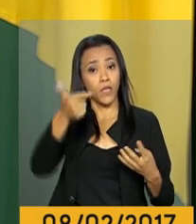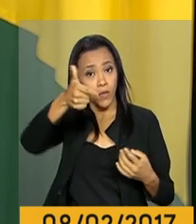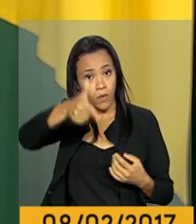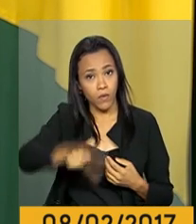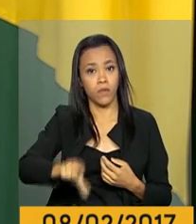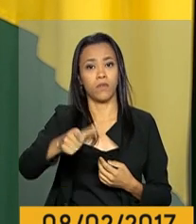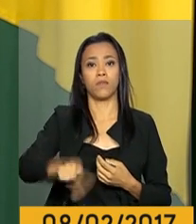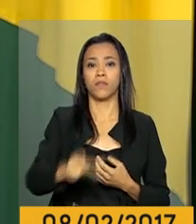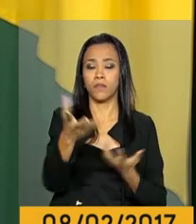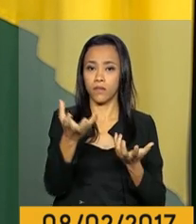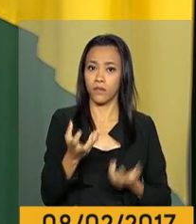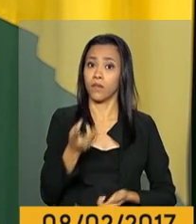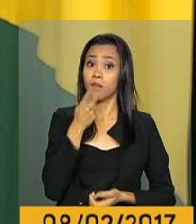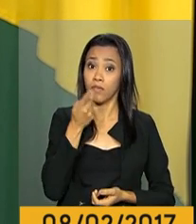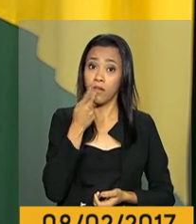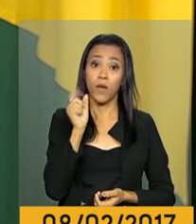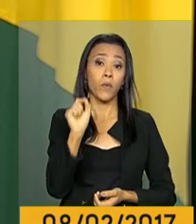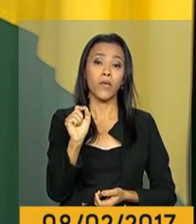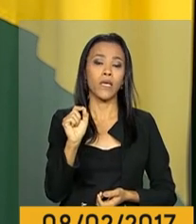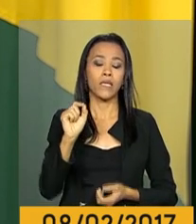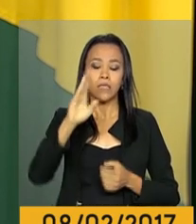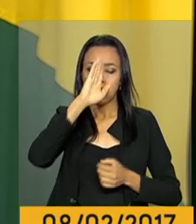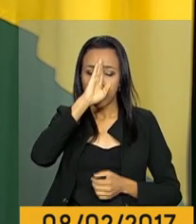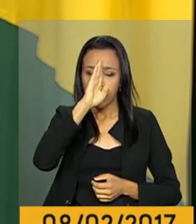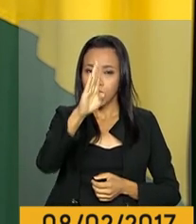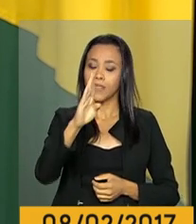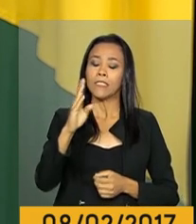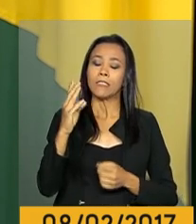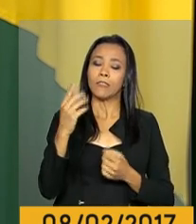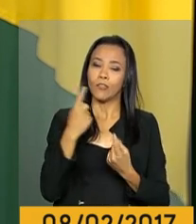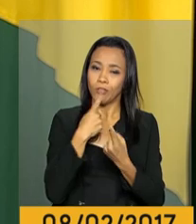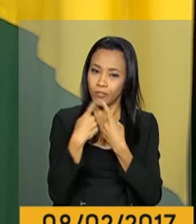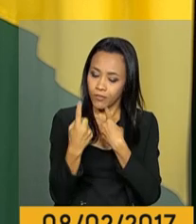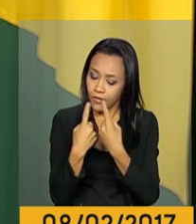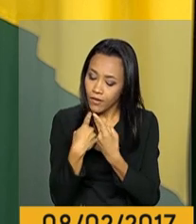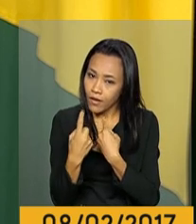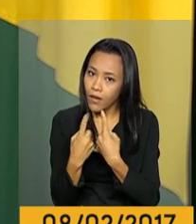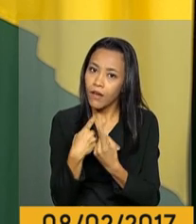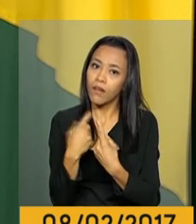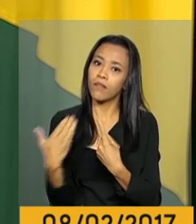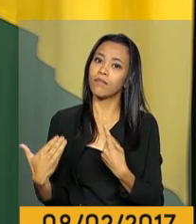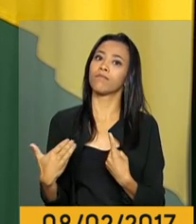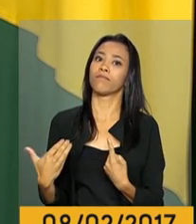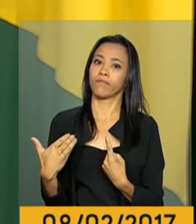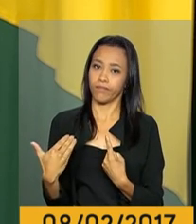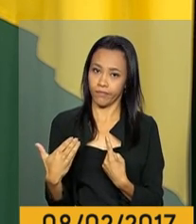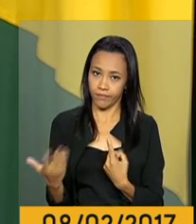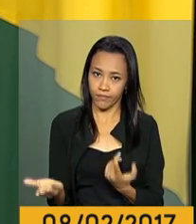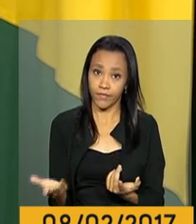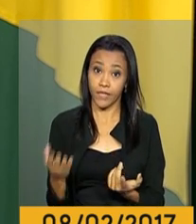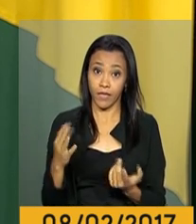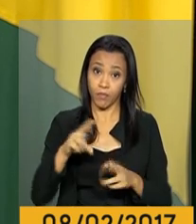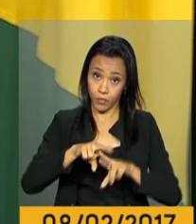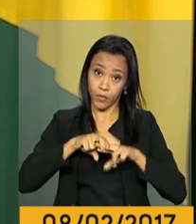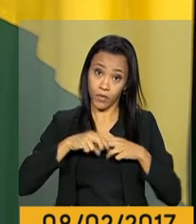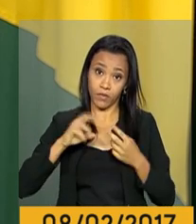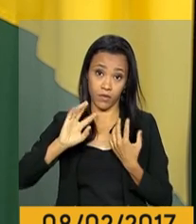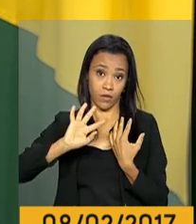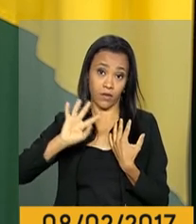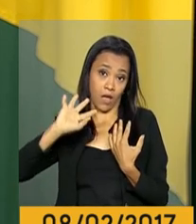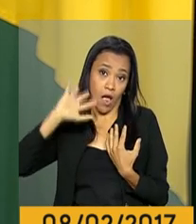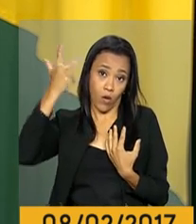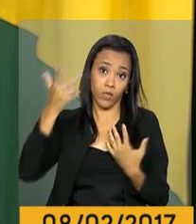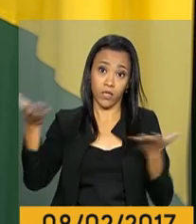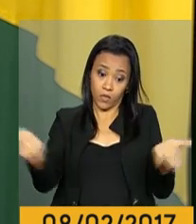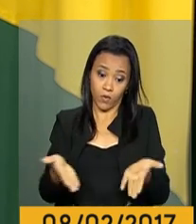ressaltar essa tese do Diálogo que gera exatamente isso que está acontecendo aqui a